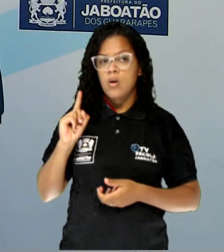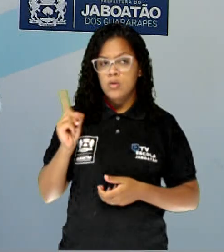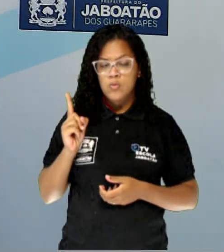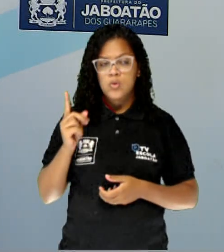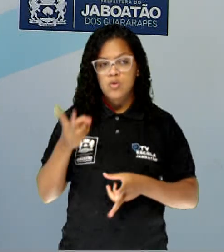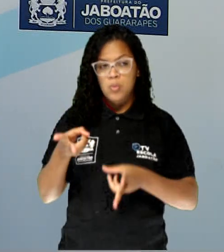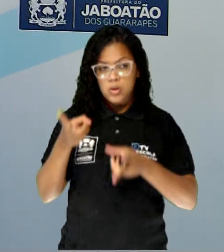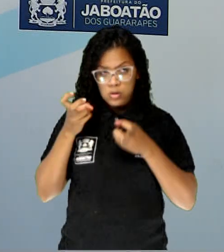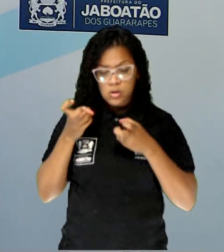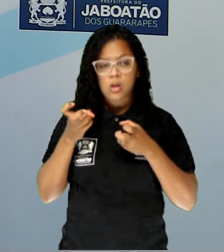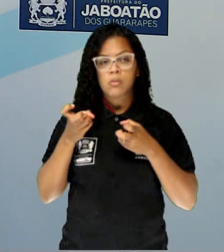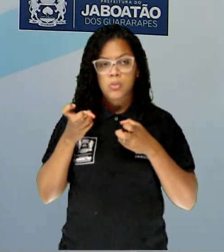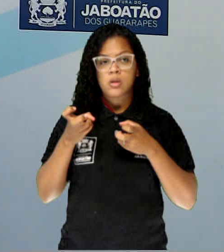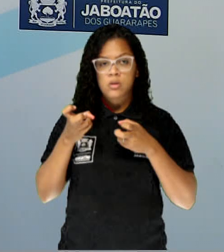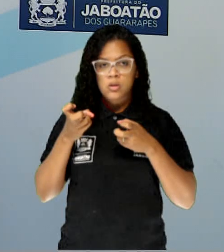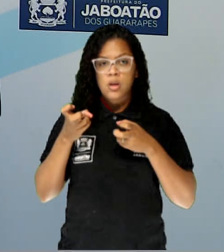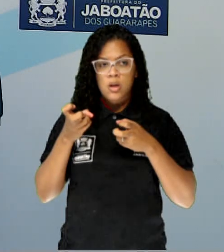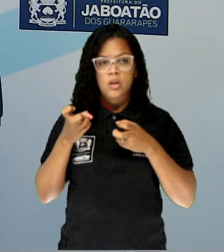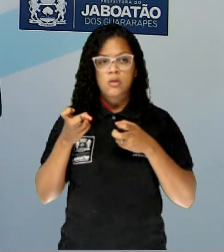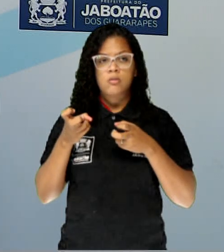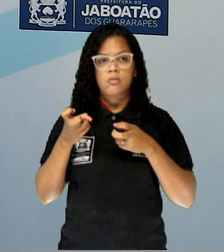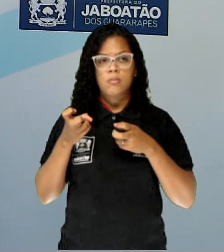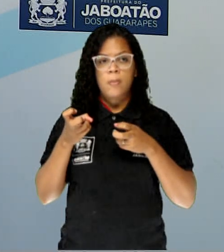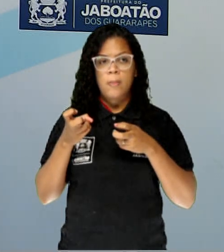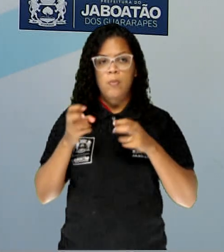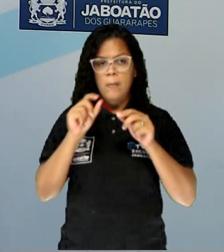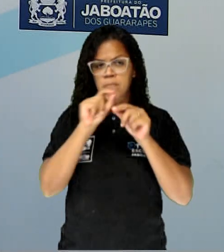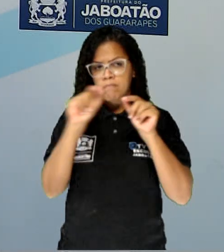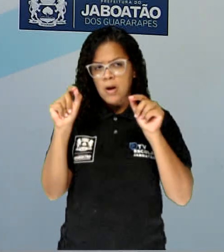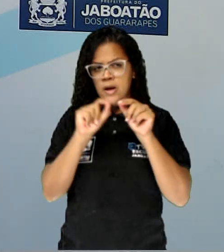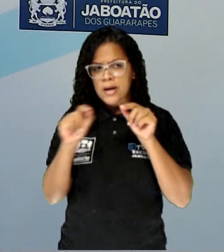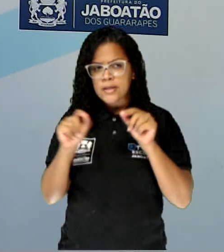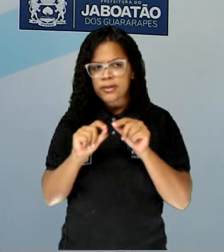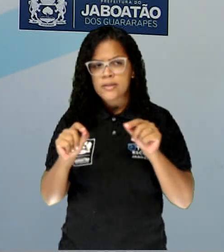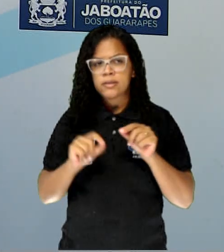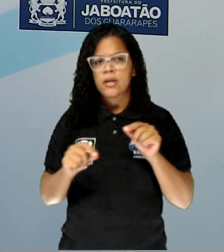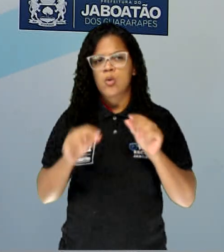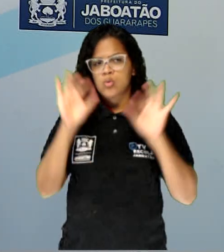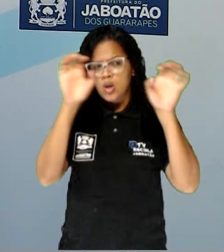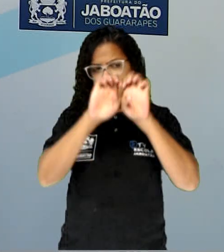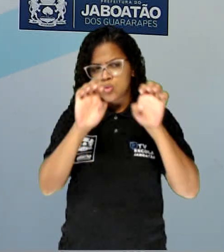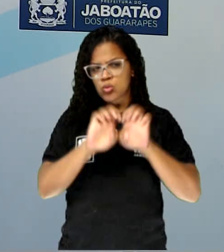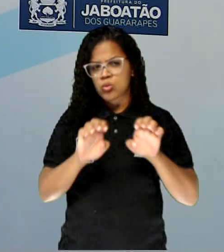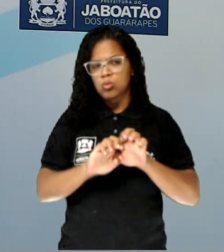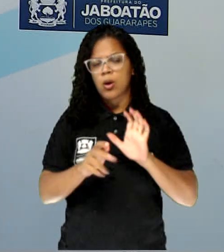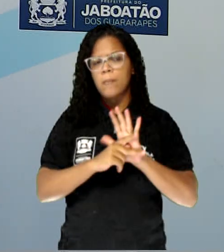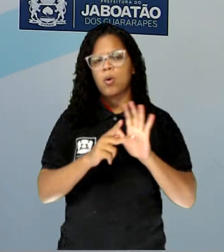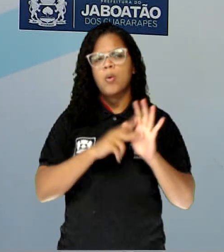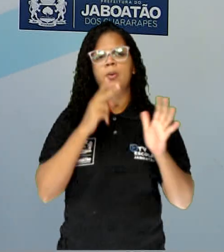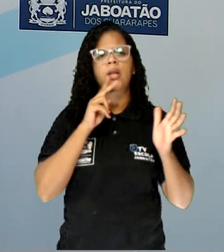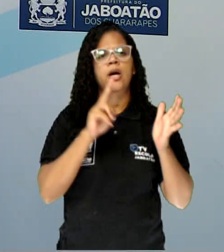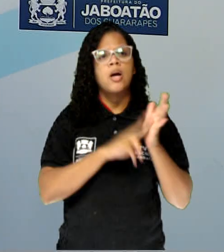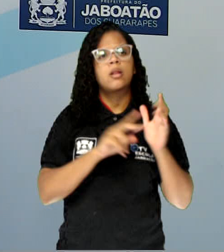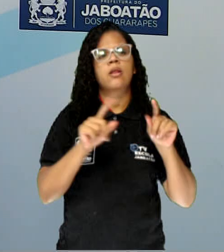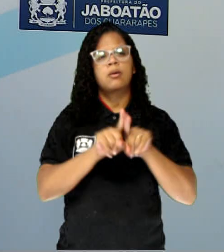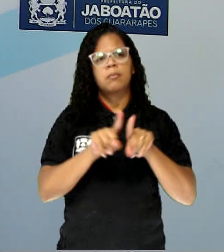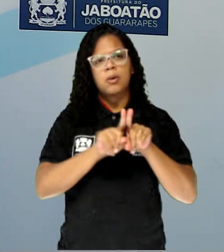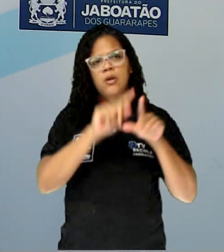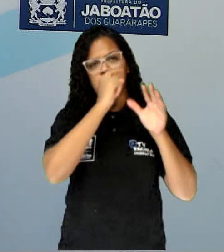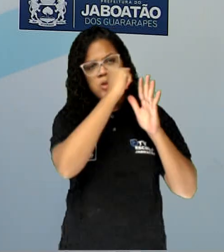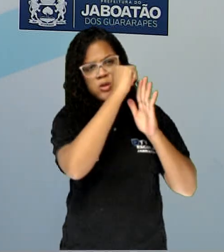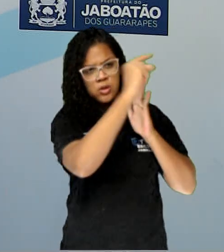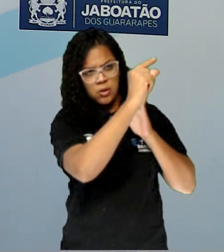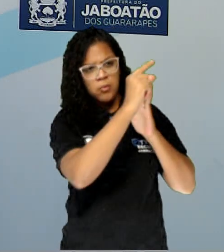marcação de toda a estrutura da carta, iniciando com a questão da marcação de local e data. Lá em cima nós temos